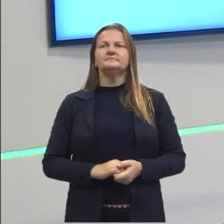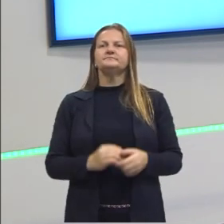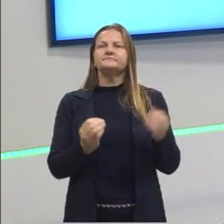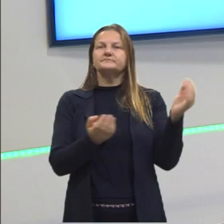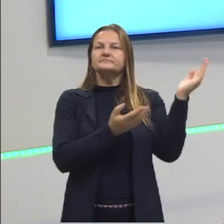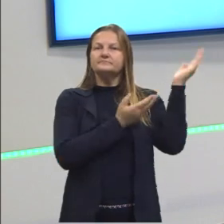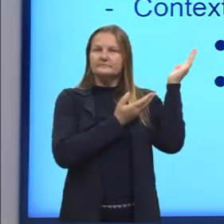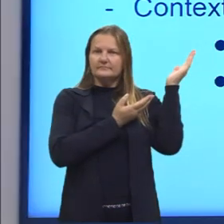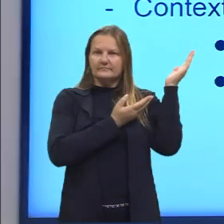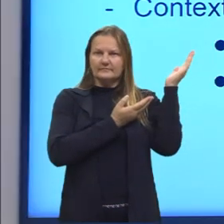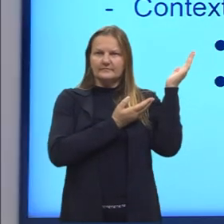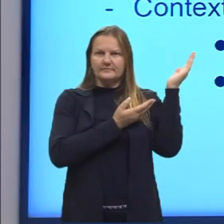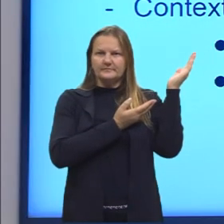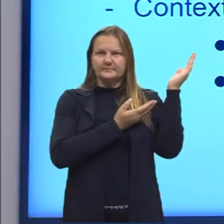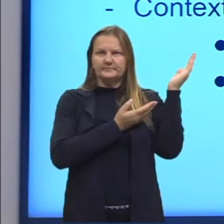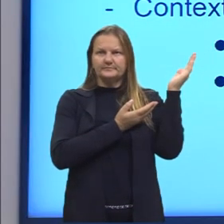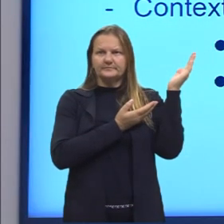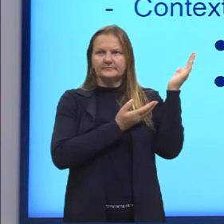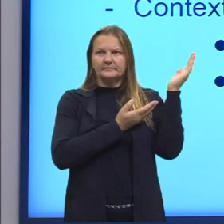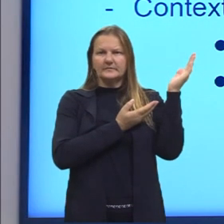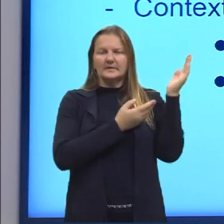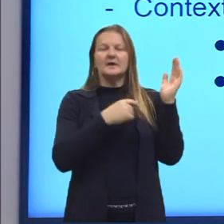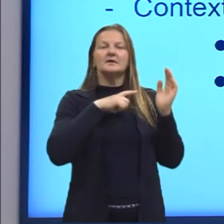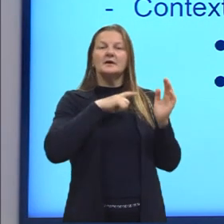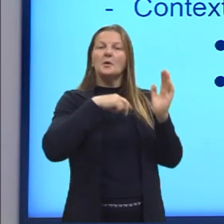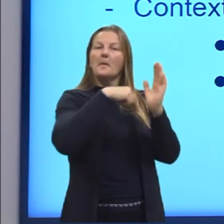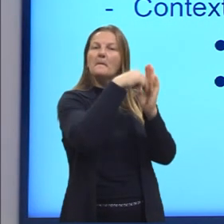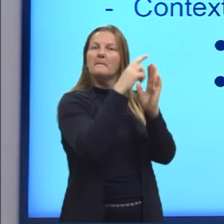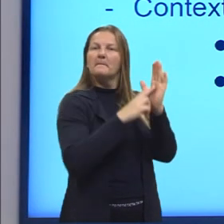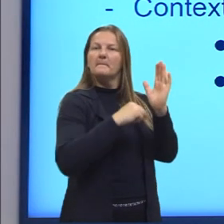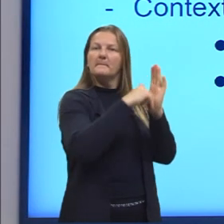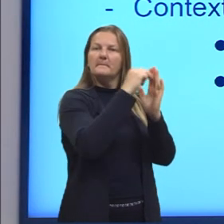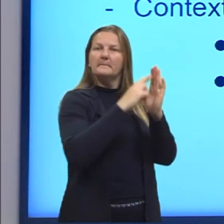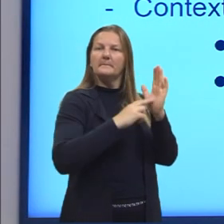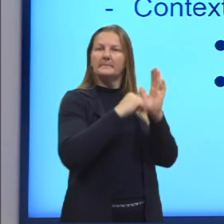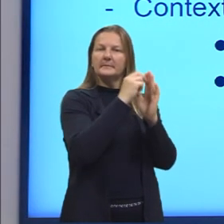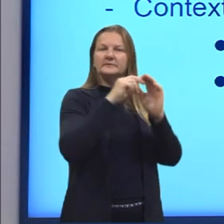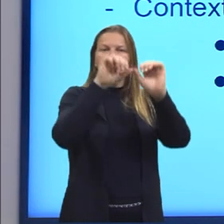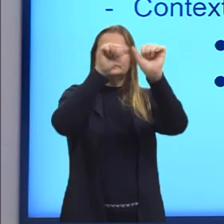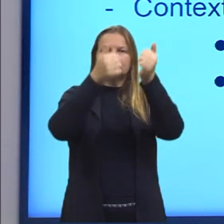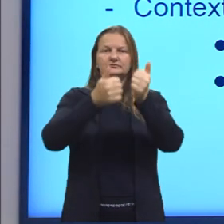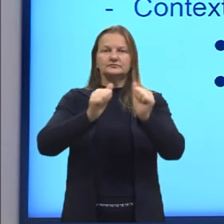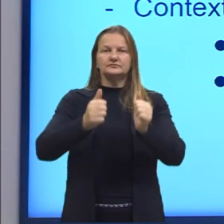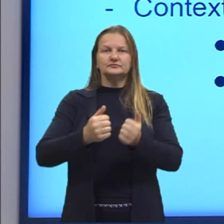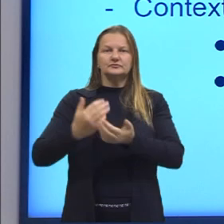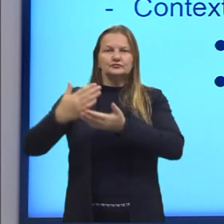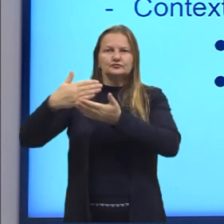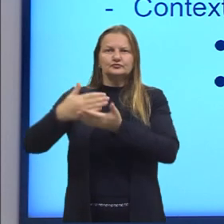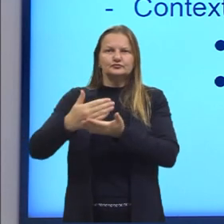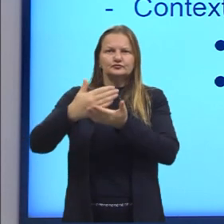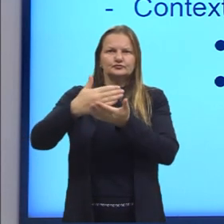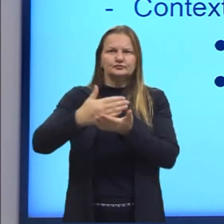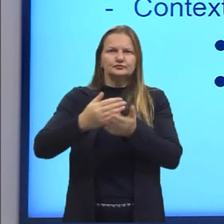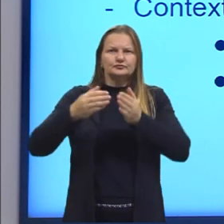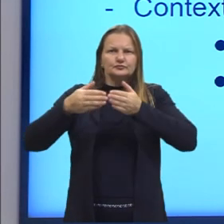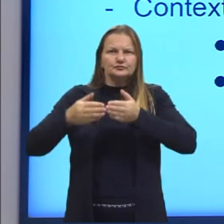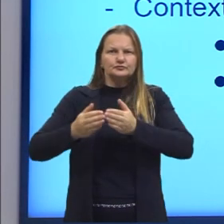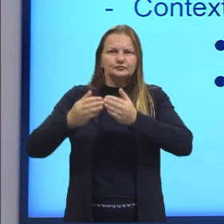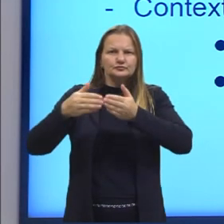a gente tem uma pintura e as imagem ela mostra Caravelas barcos